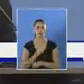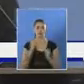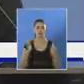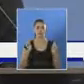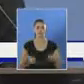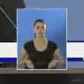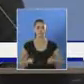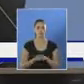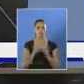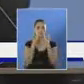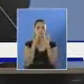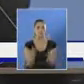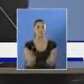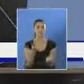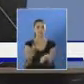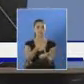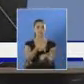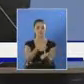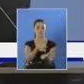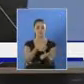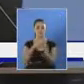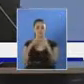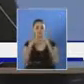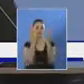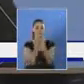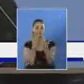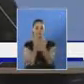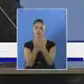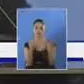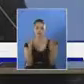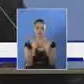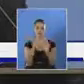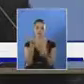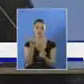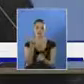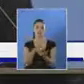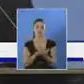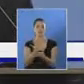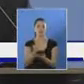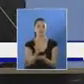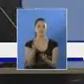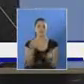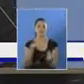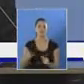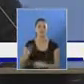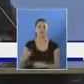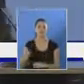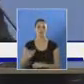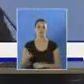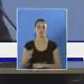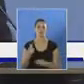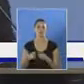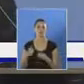a possibilidade de instituições sem fins lucrativos se hermanarem, se unirem para